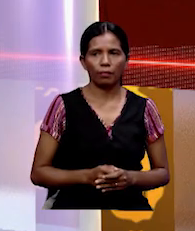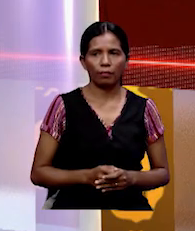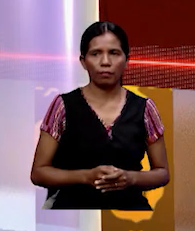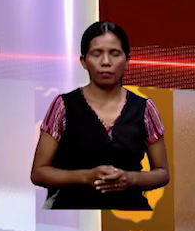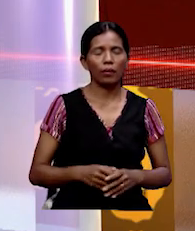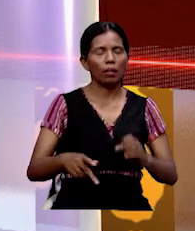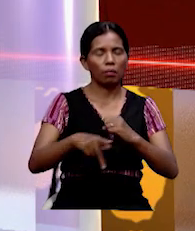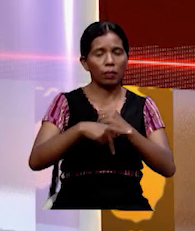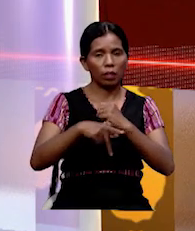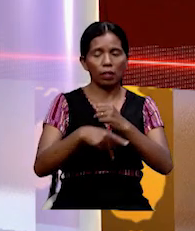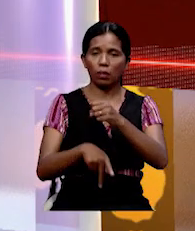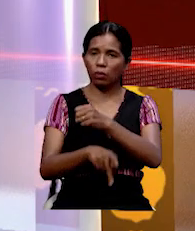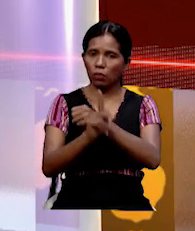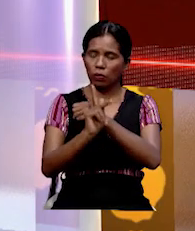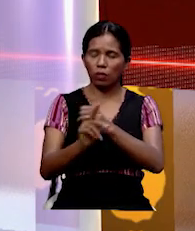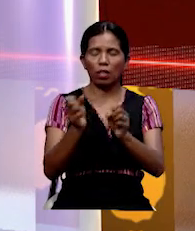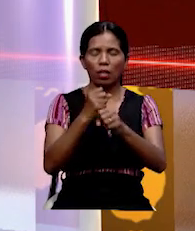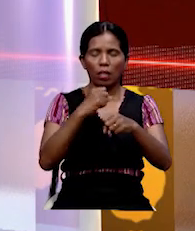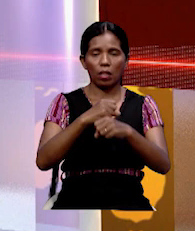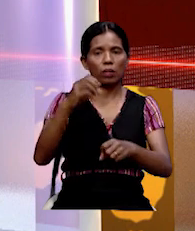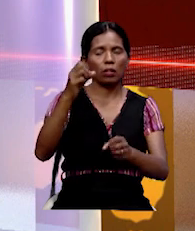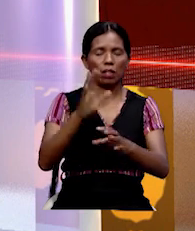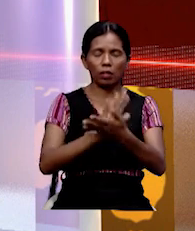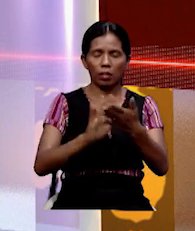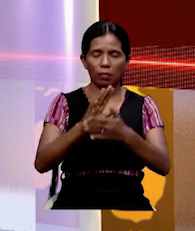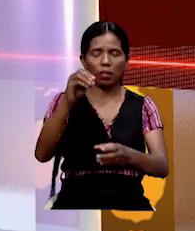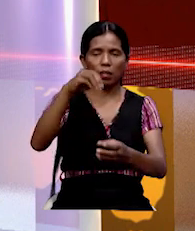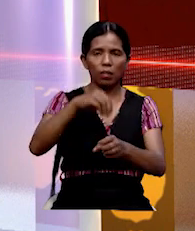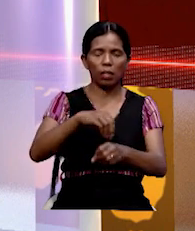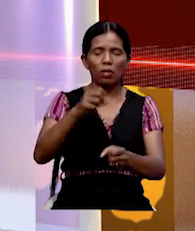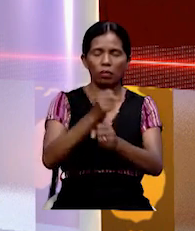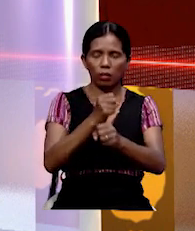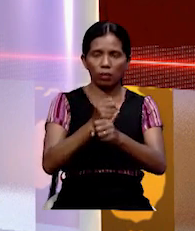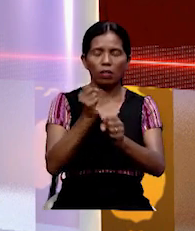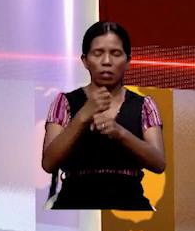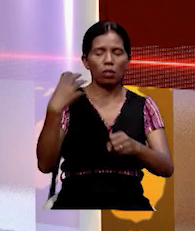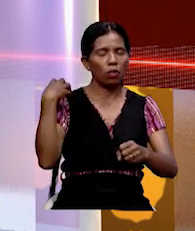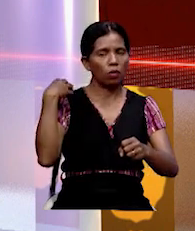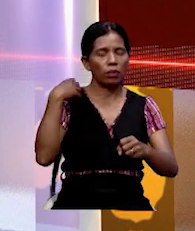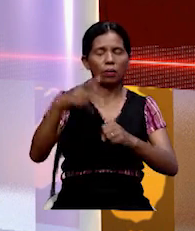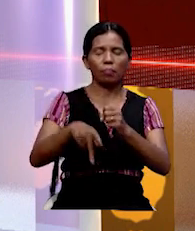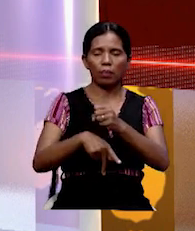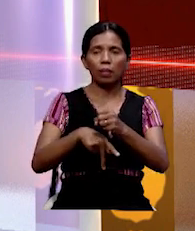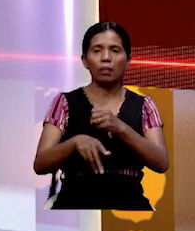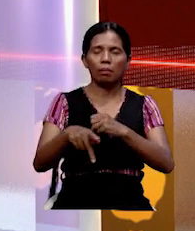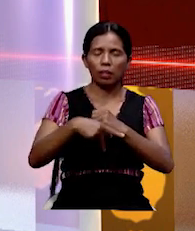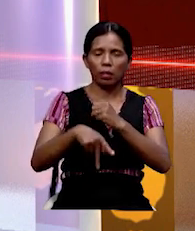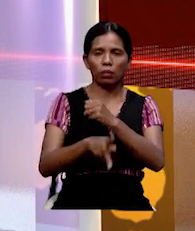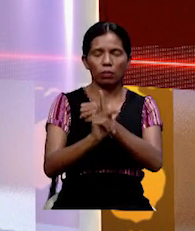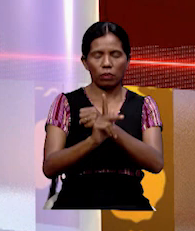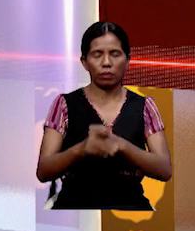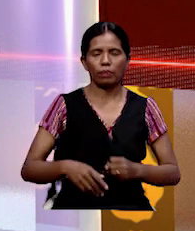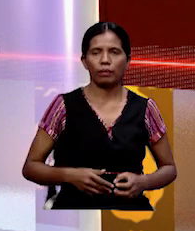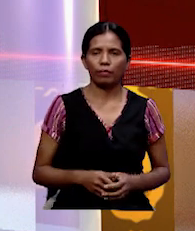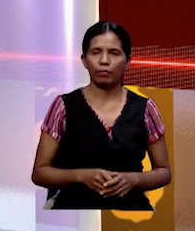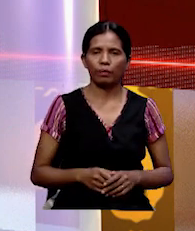Partido Kuntu halau lançamento do fato dahulu ba construção edifício sede Partido Kuntu e a município Manatutu.